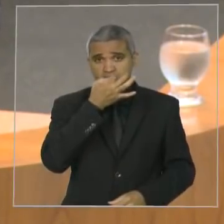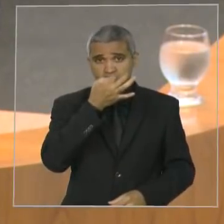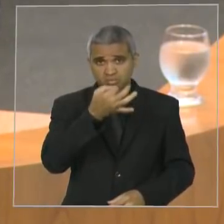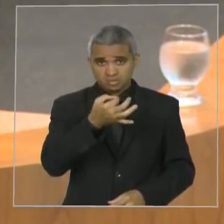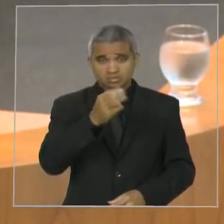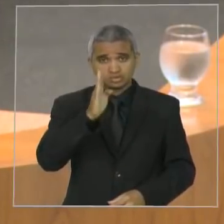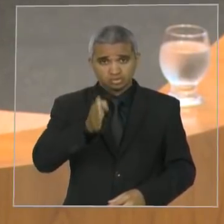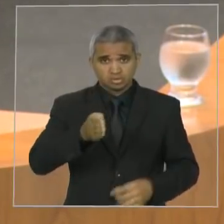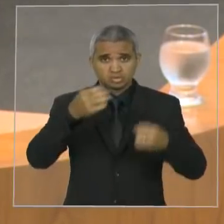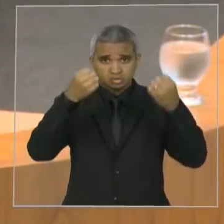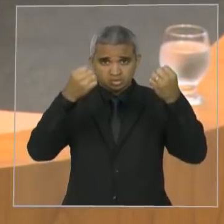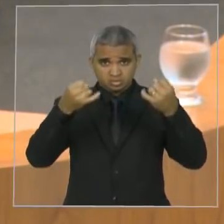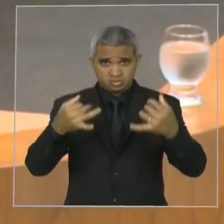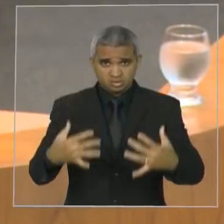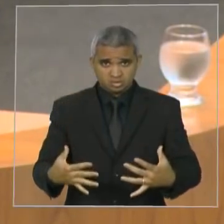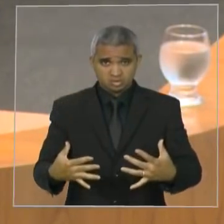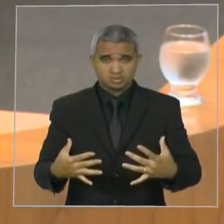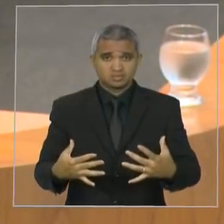ser secretário de um quarteirão,